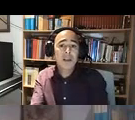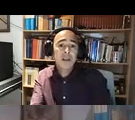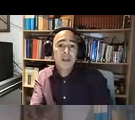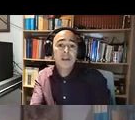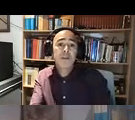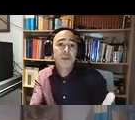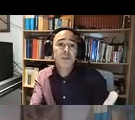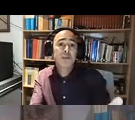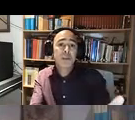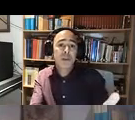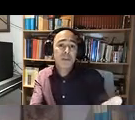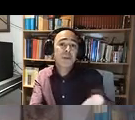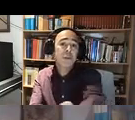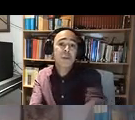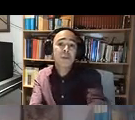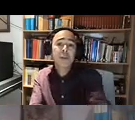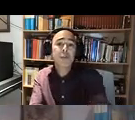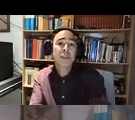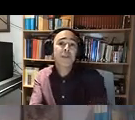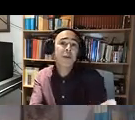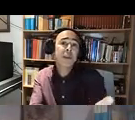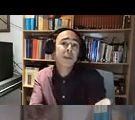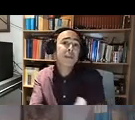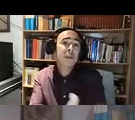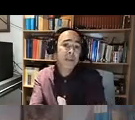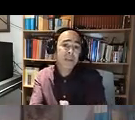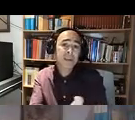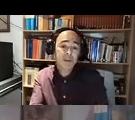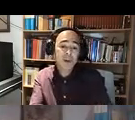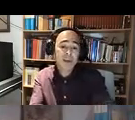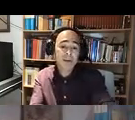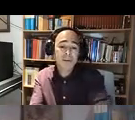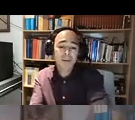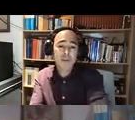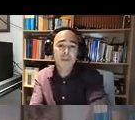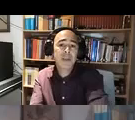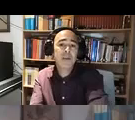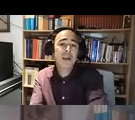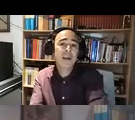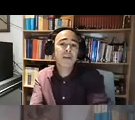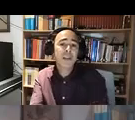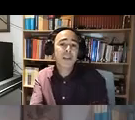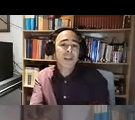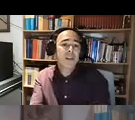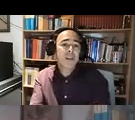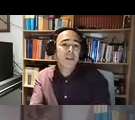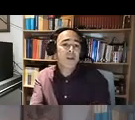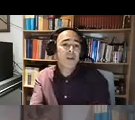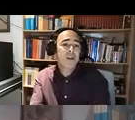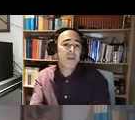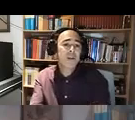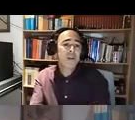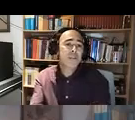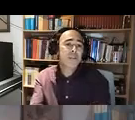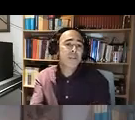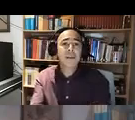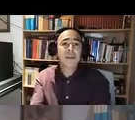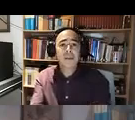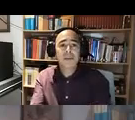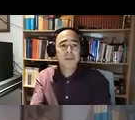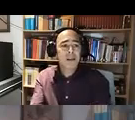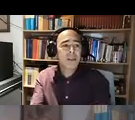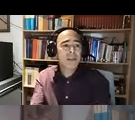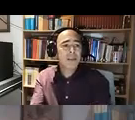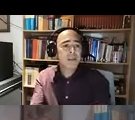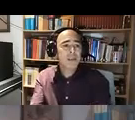atingir e fortes motivos também para um deles por exemplo é o incentivo empresa aqui é o carro é vamos perceber que o carro é o acessório